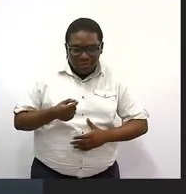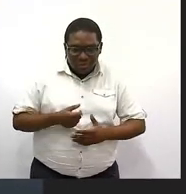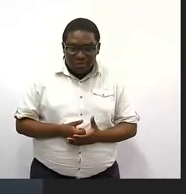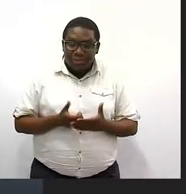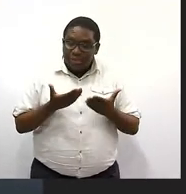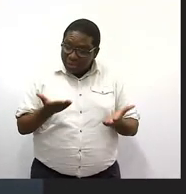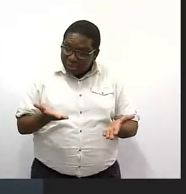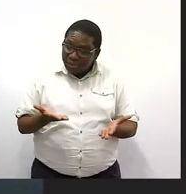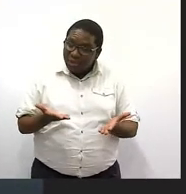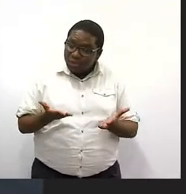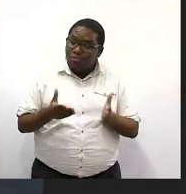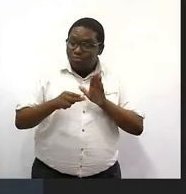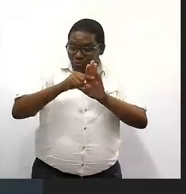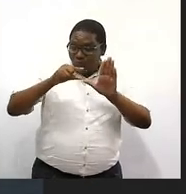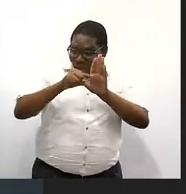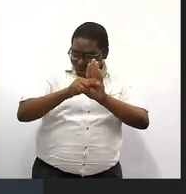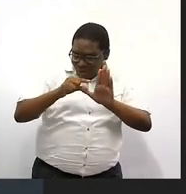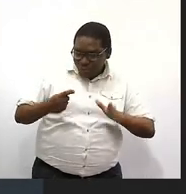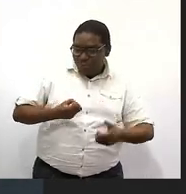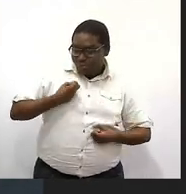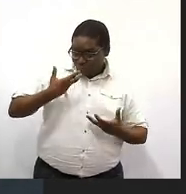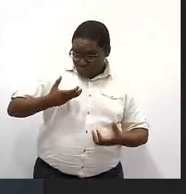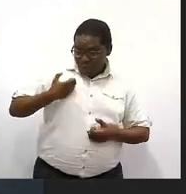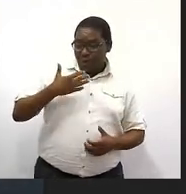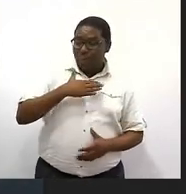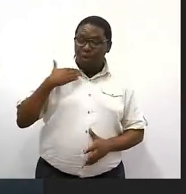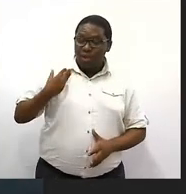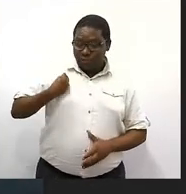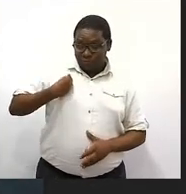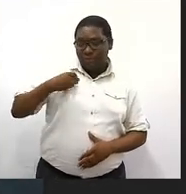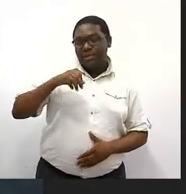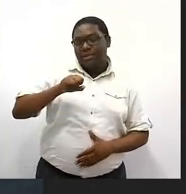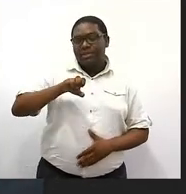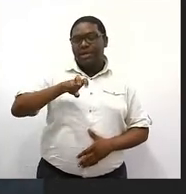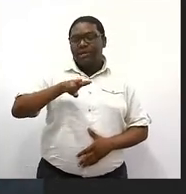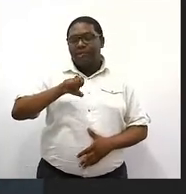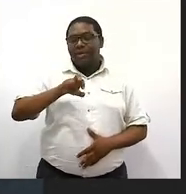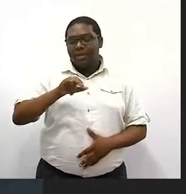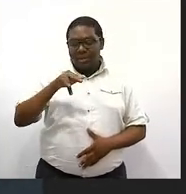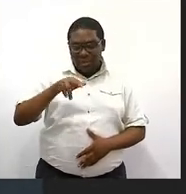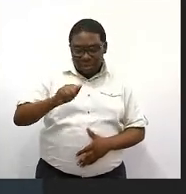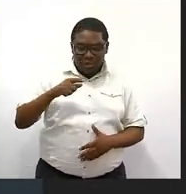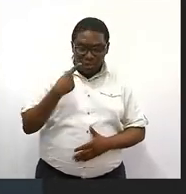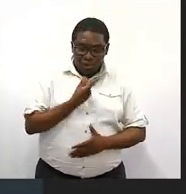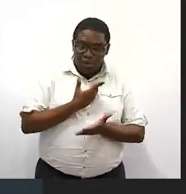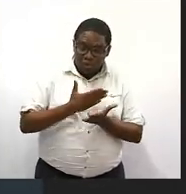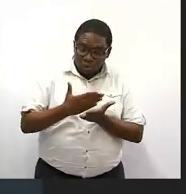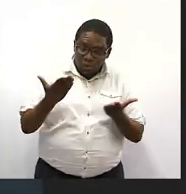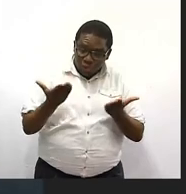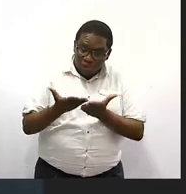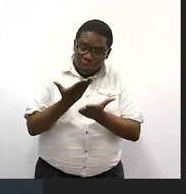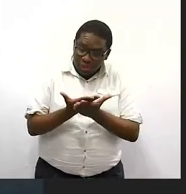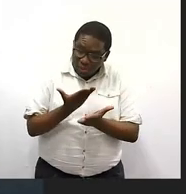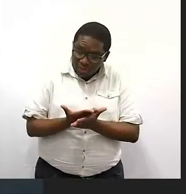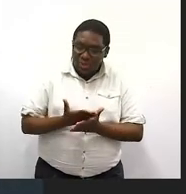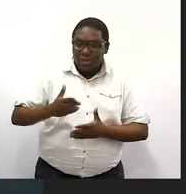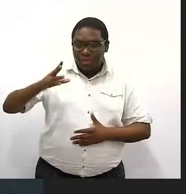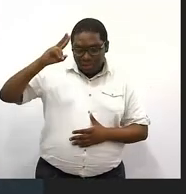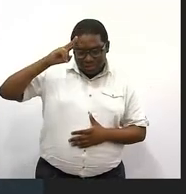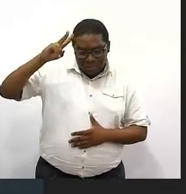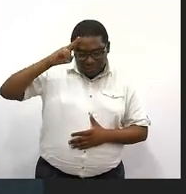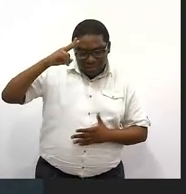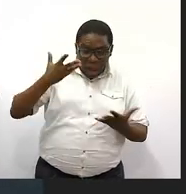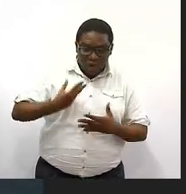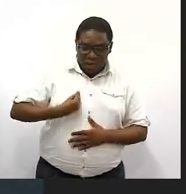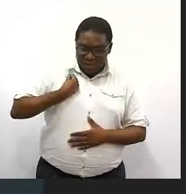com esses versos do poema Morte e Vida Severina que nós começamos a aula desta segunda-feira, ao